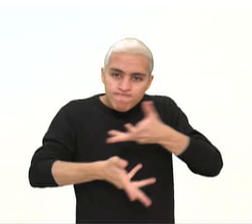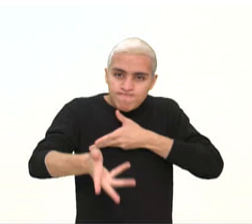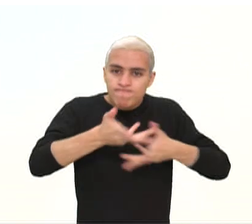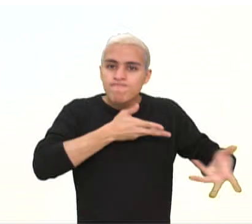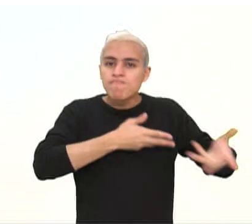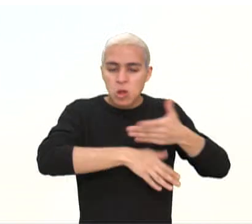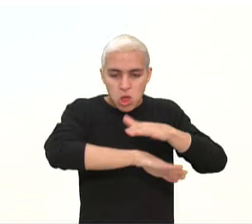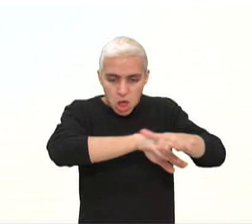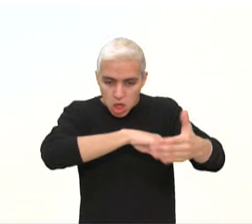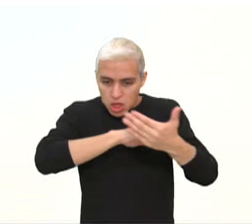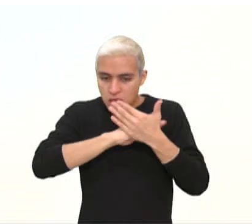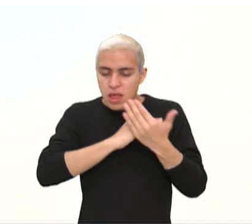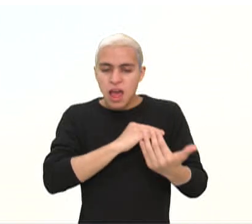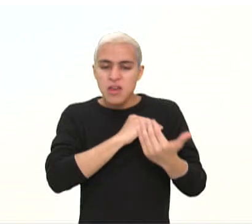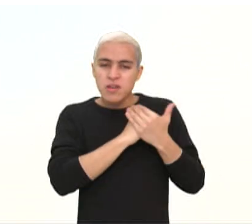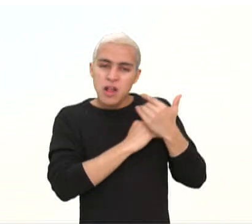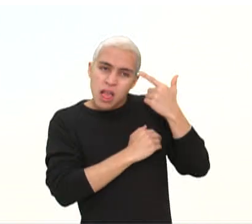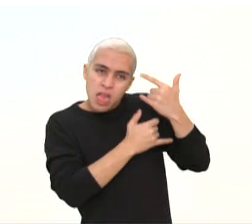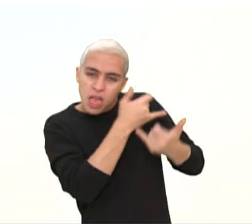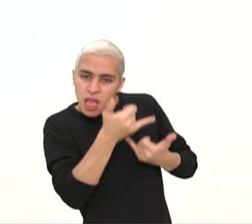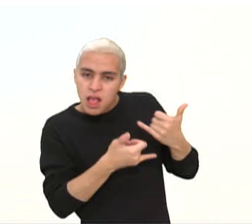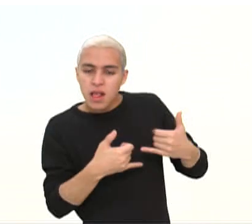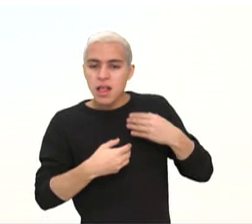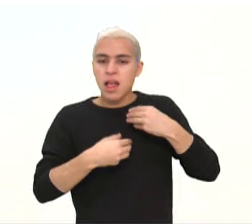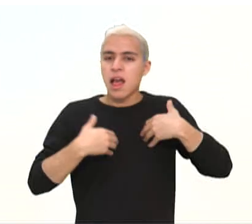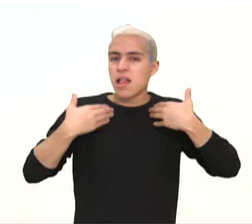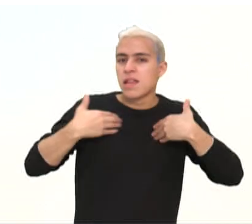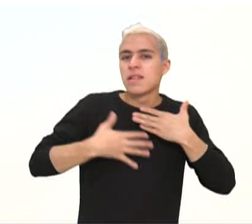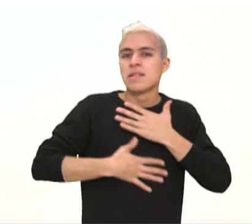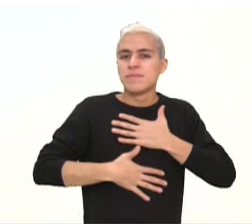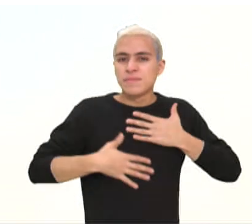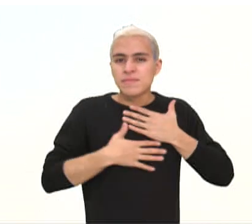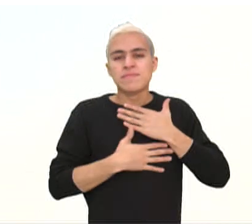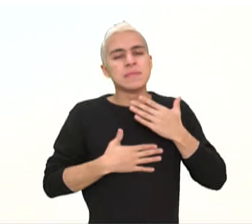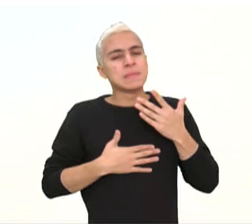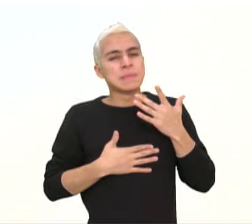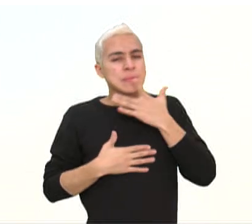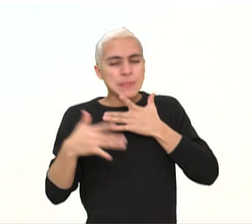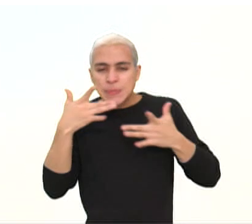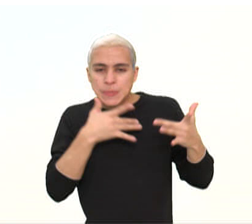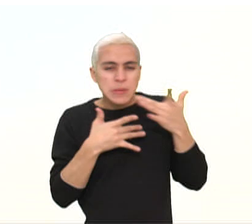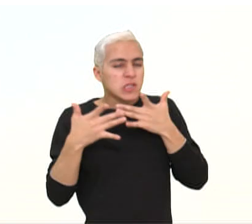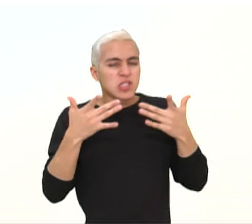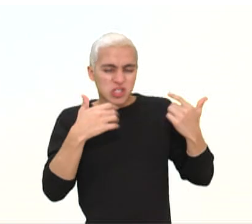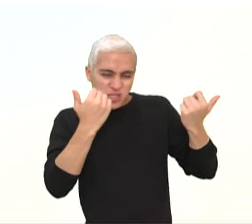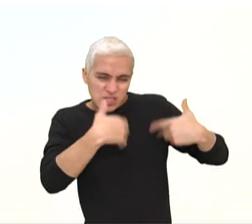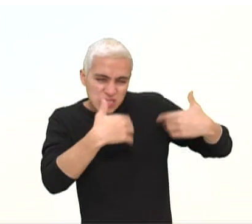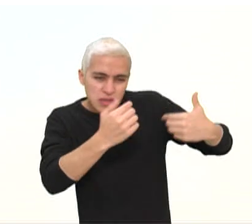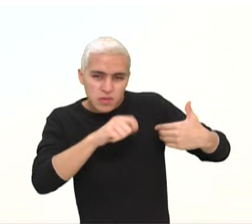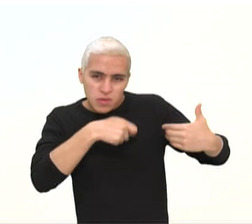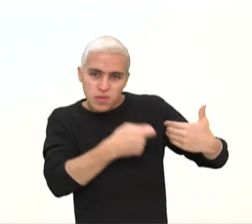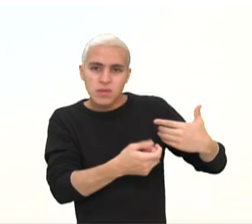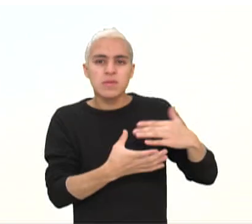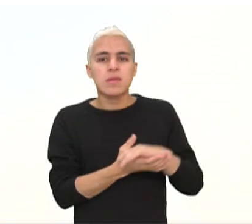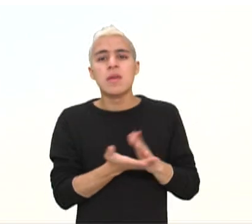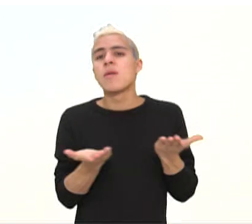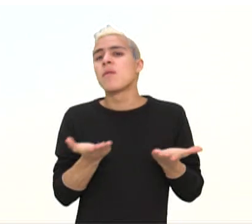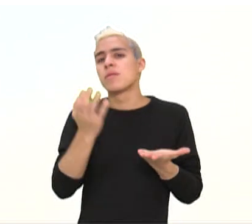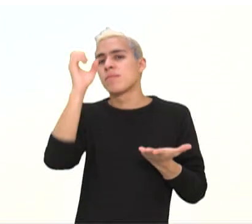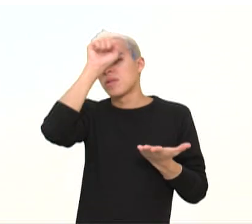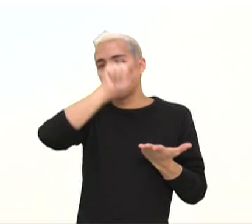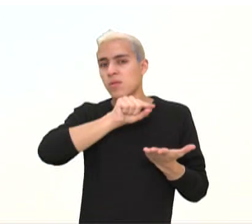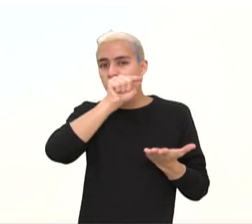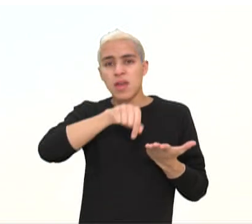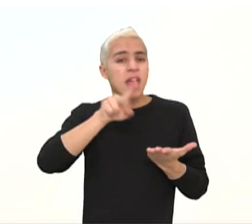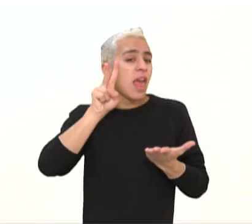né? Traz a ludicidade, alegria, prazer, que a gente já, satisfação, a gente já falou bastante sobre isso, né? O que aprendemos hoje?